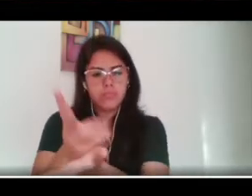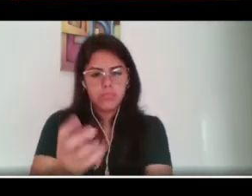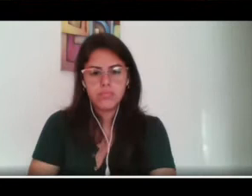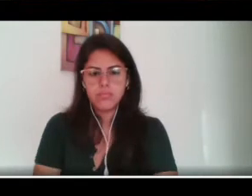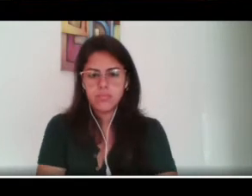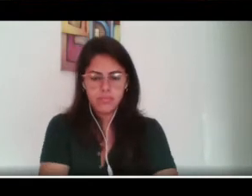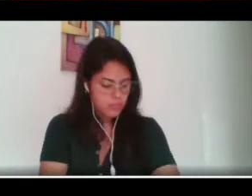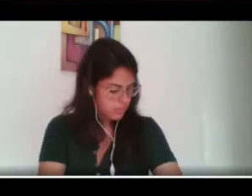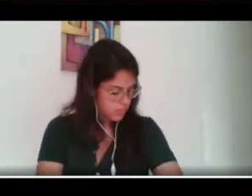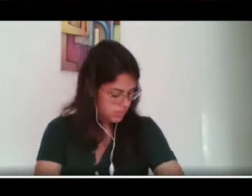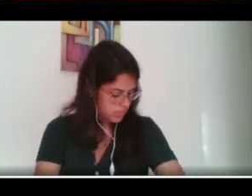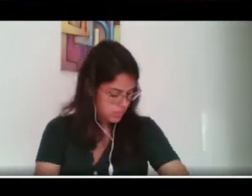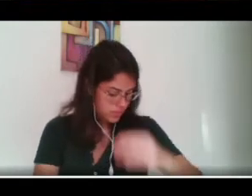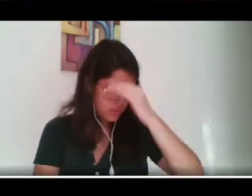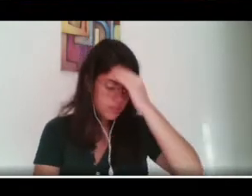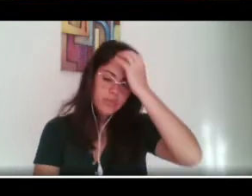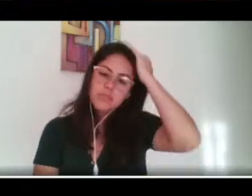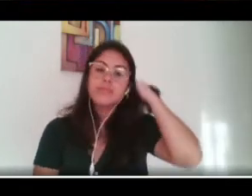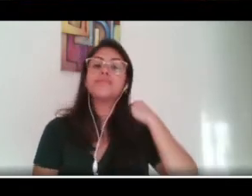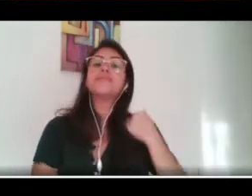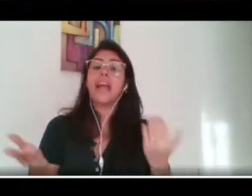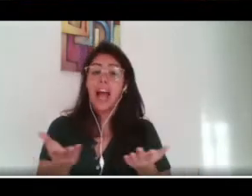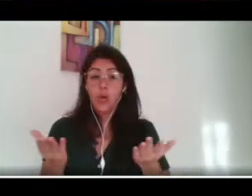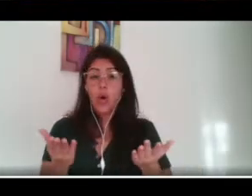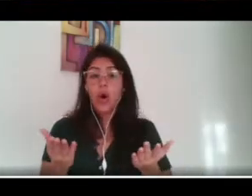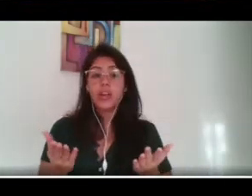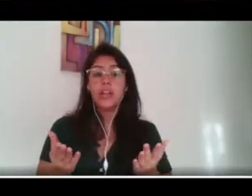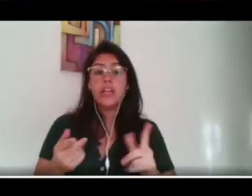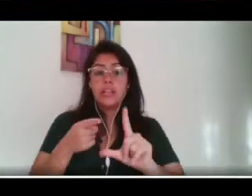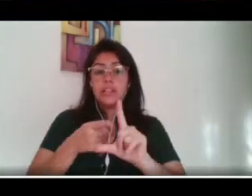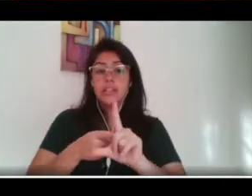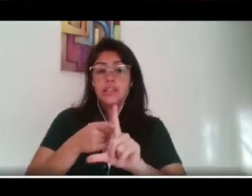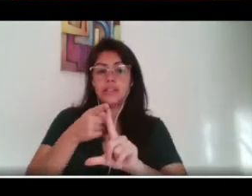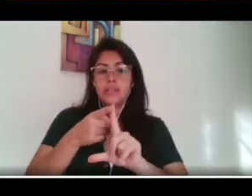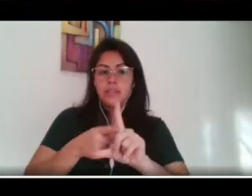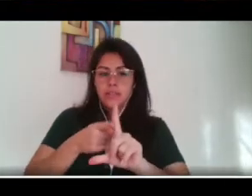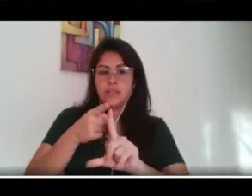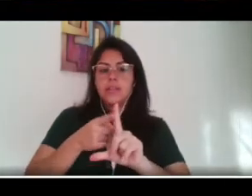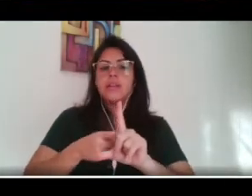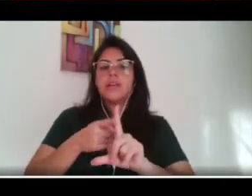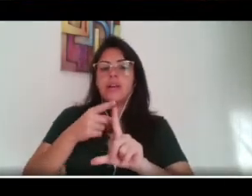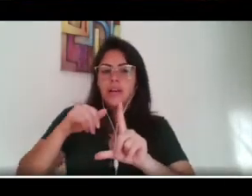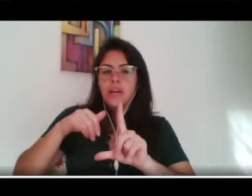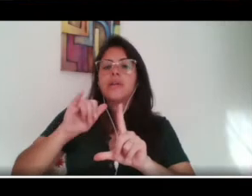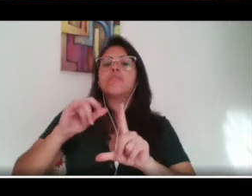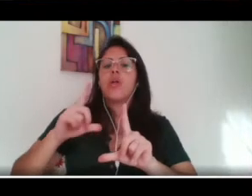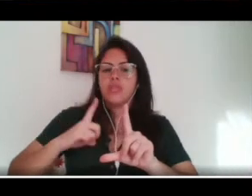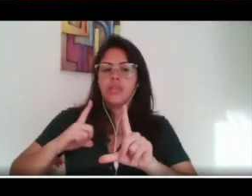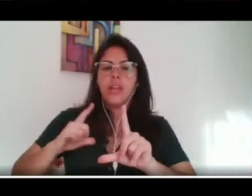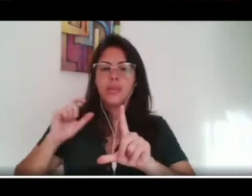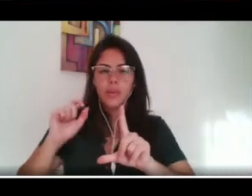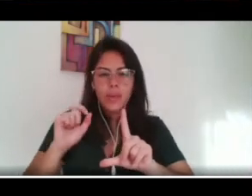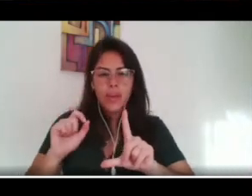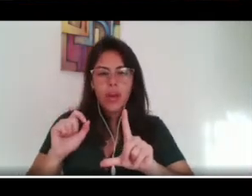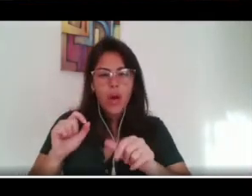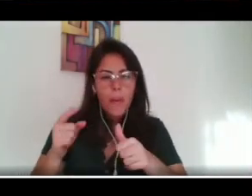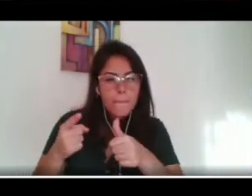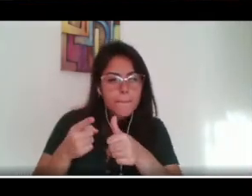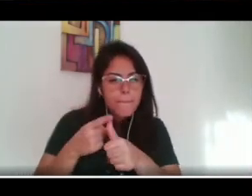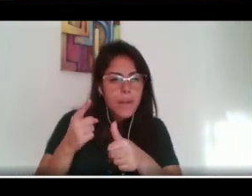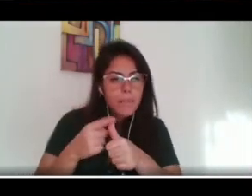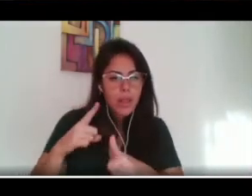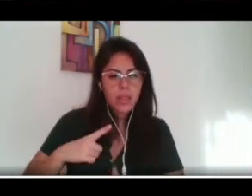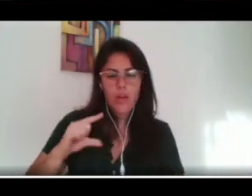né? Agora, ao longo de y, ele faz essa projeção aqui, né? Primeiro eu saio com uma velocidade